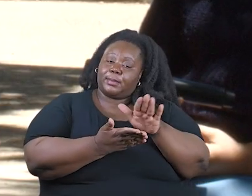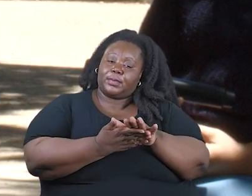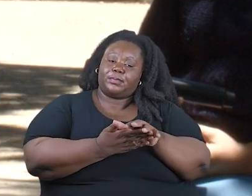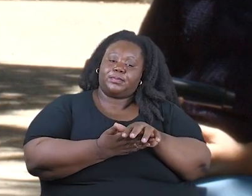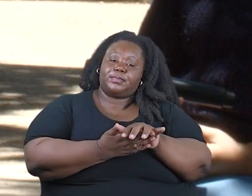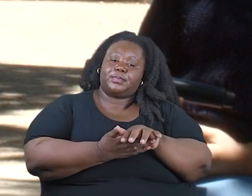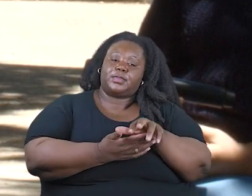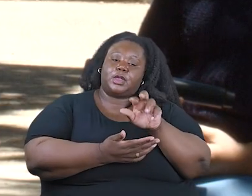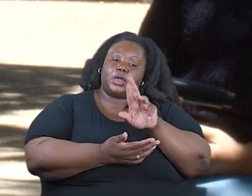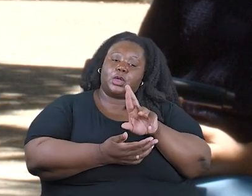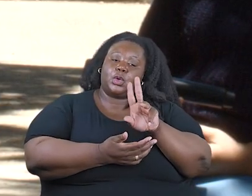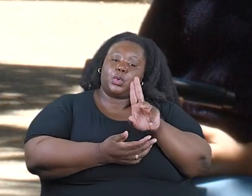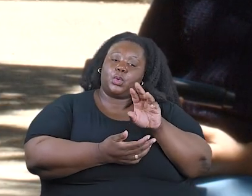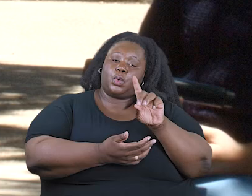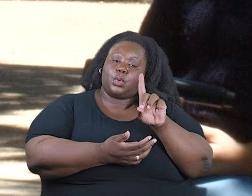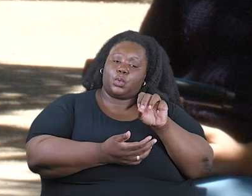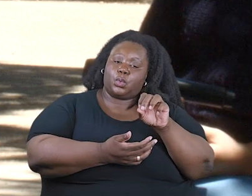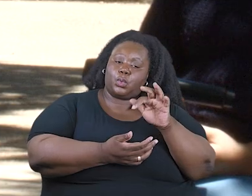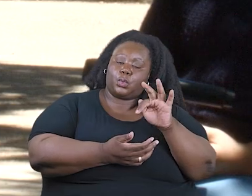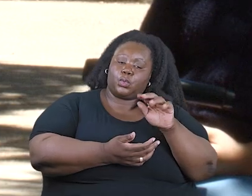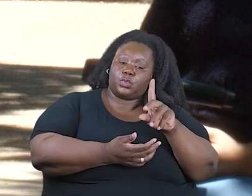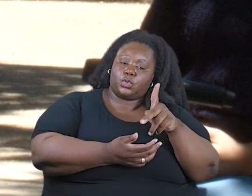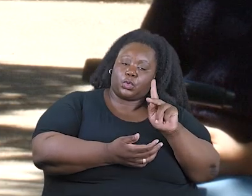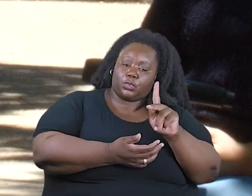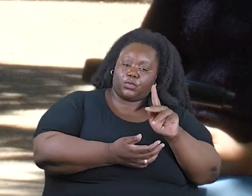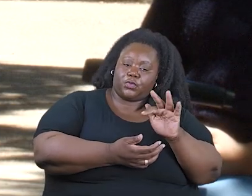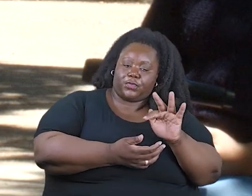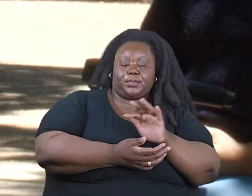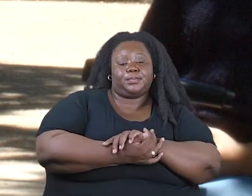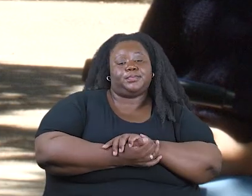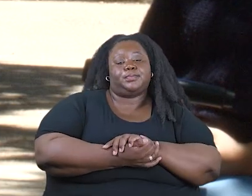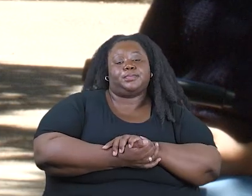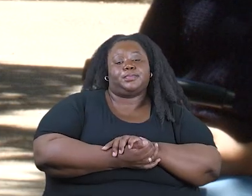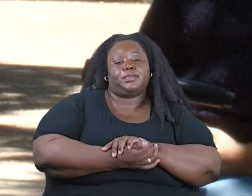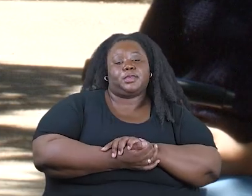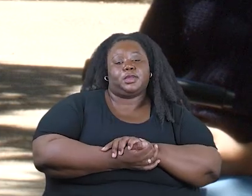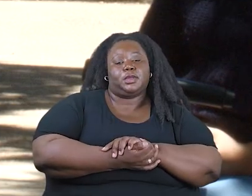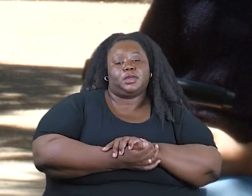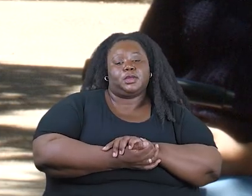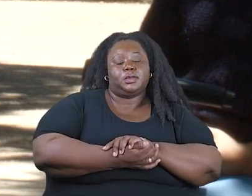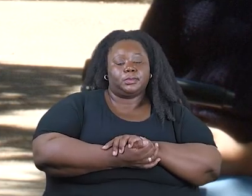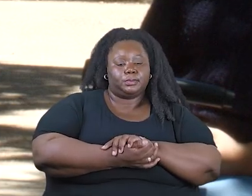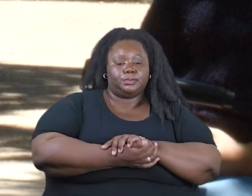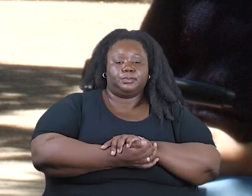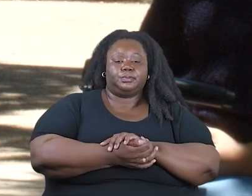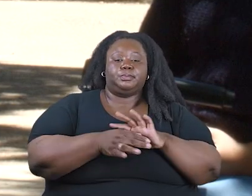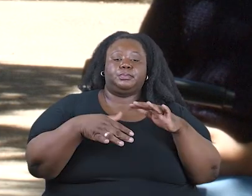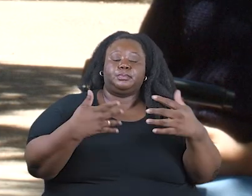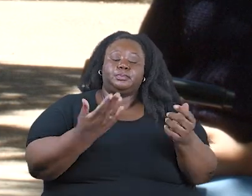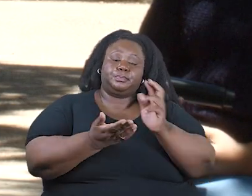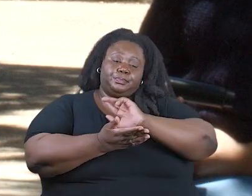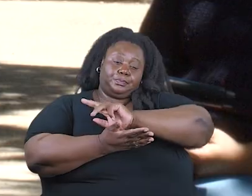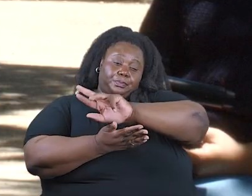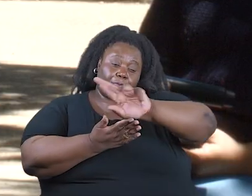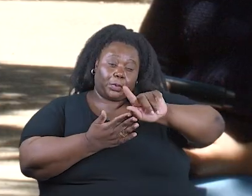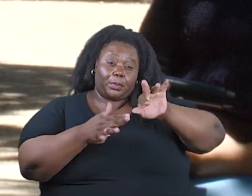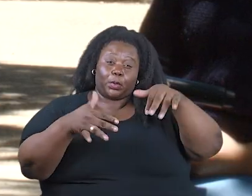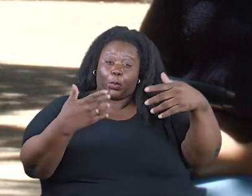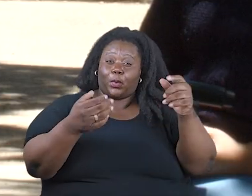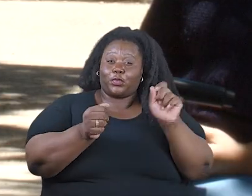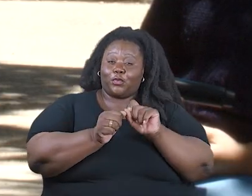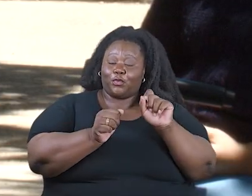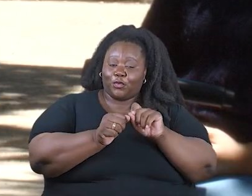Rudolf Steck. Escreve Staek. E aí, esse múltiplo, quando foi